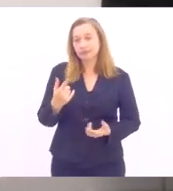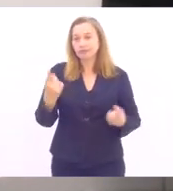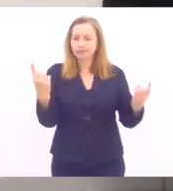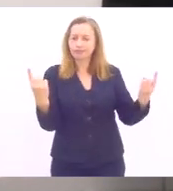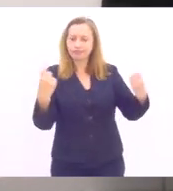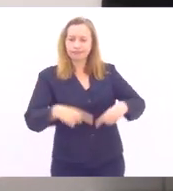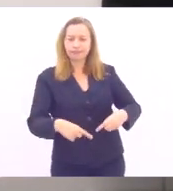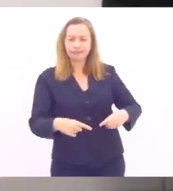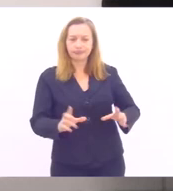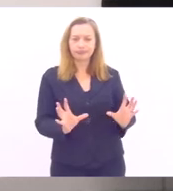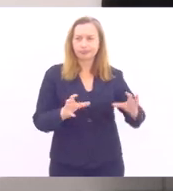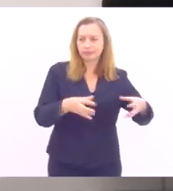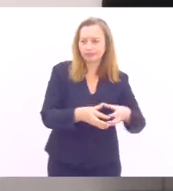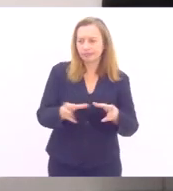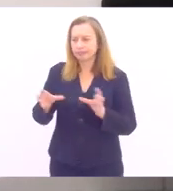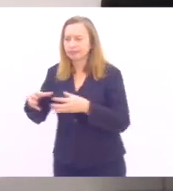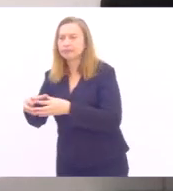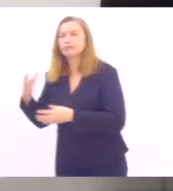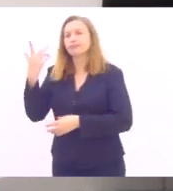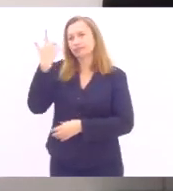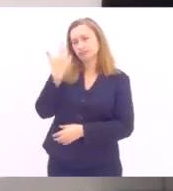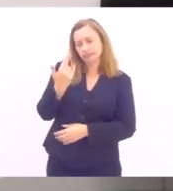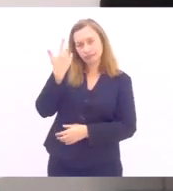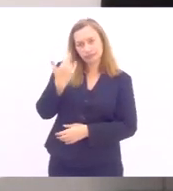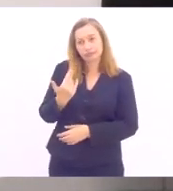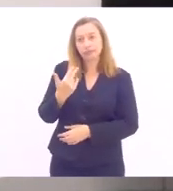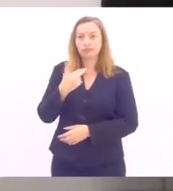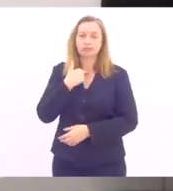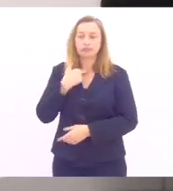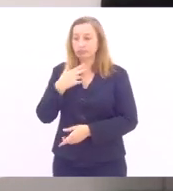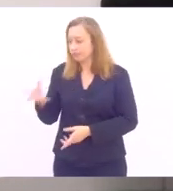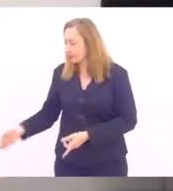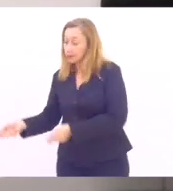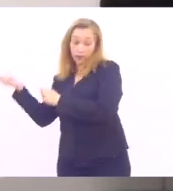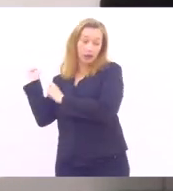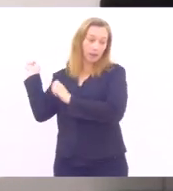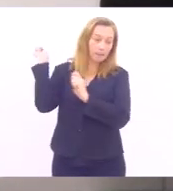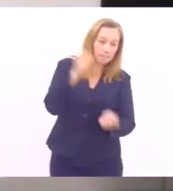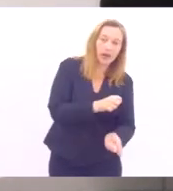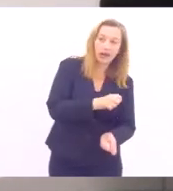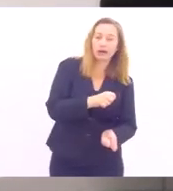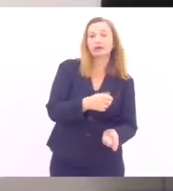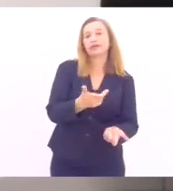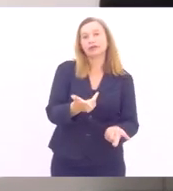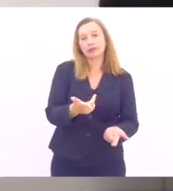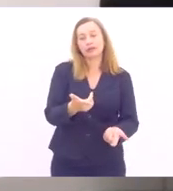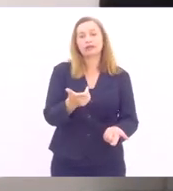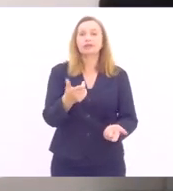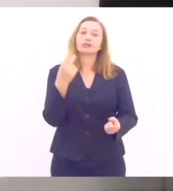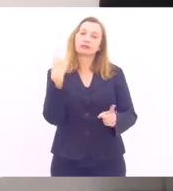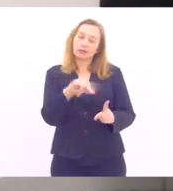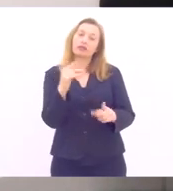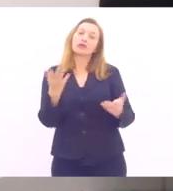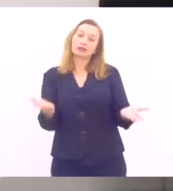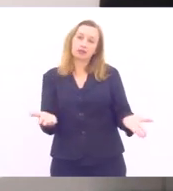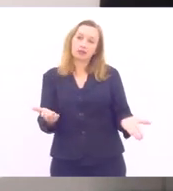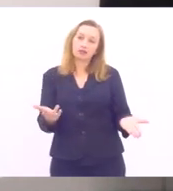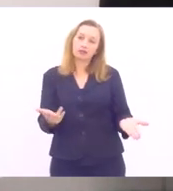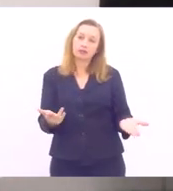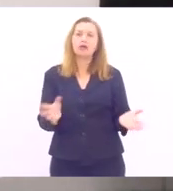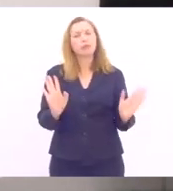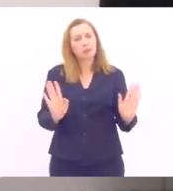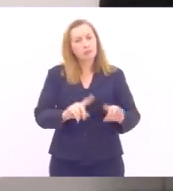de uma torcida para outra é normal, que não é normal você quebrar a cabeça de um sujeito que torce por um clube que não é o seu. Mas desafiar